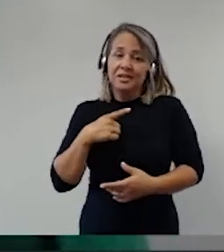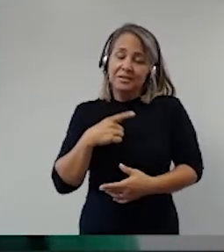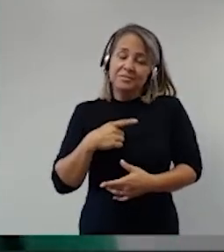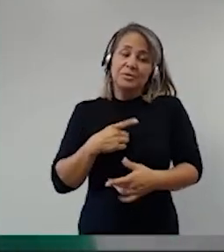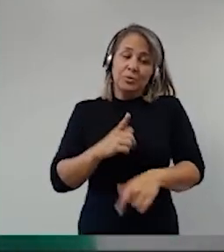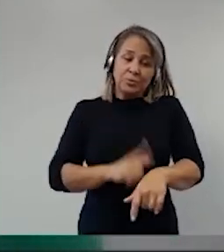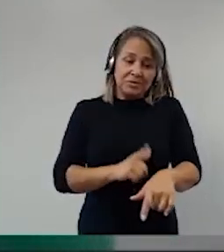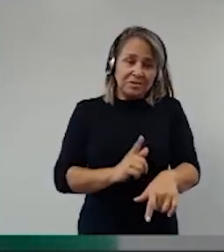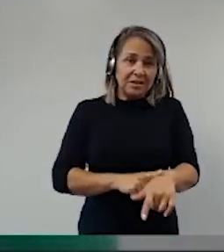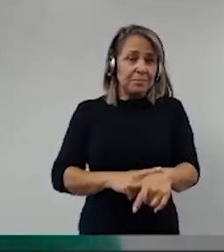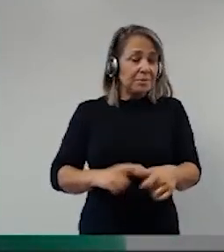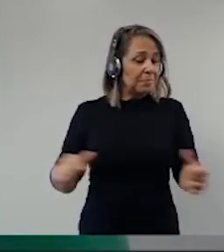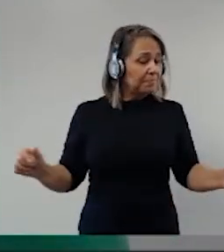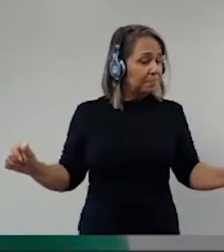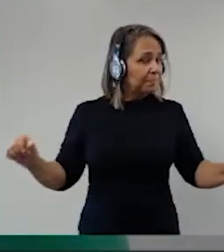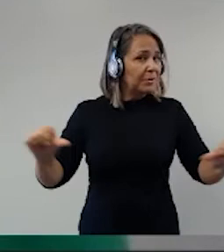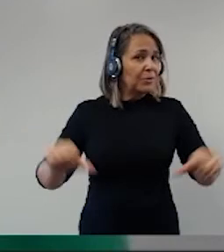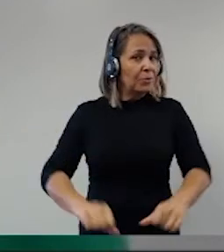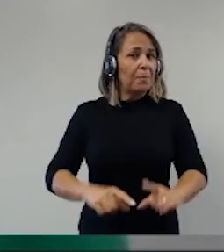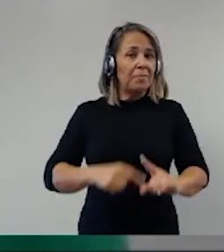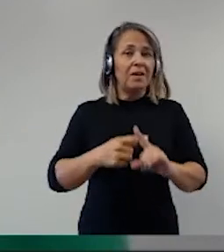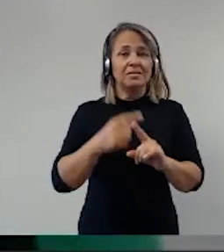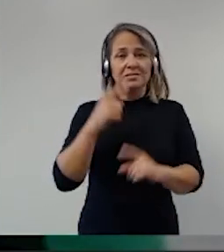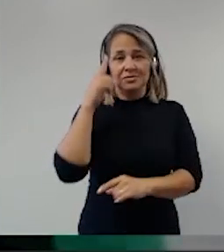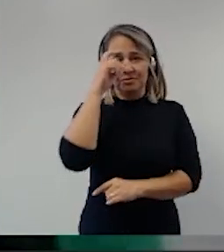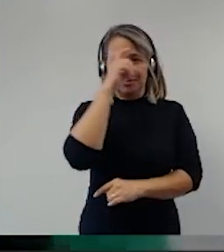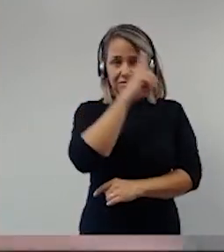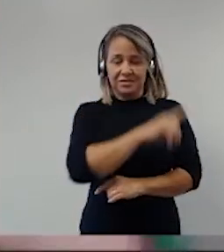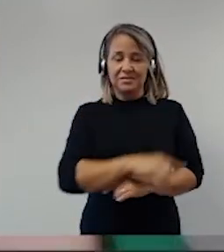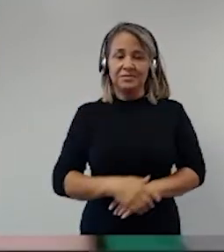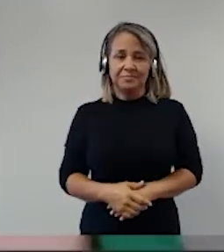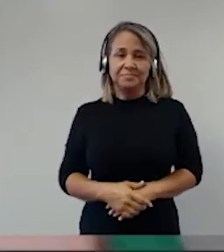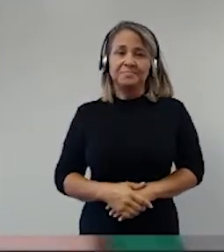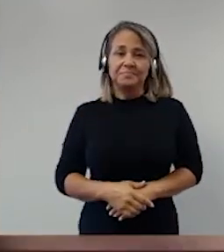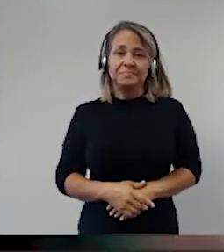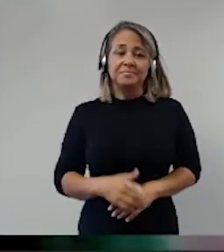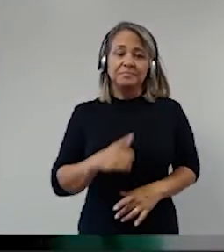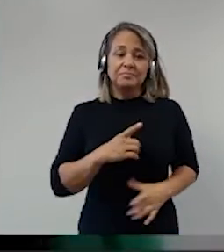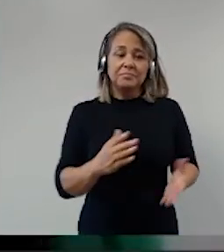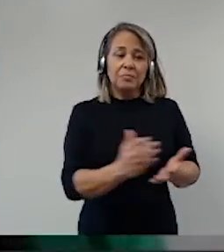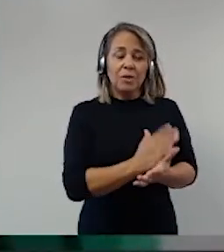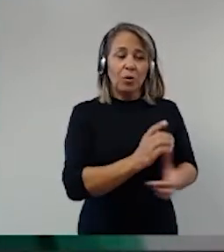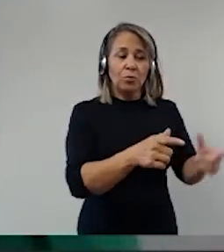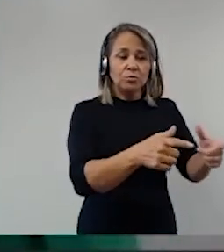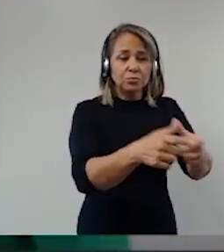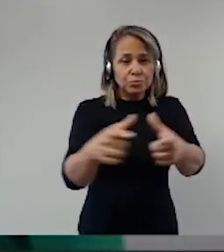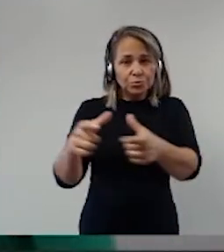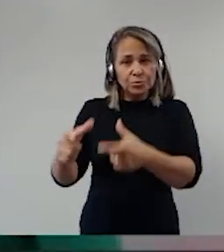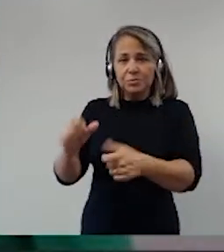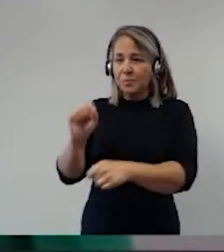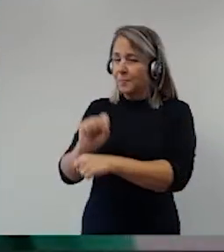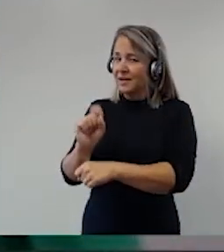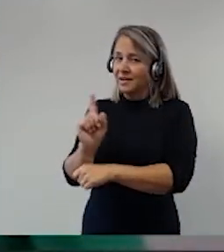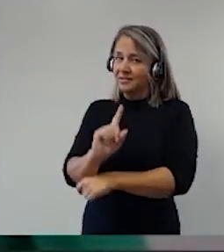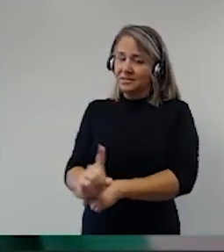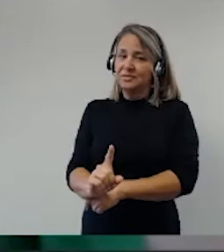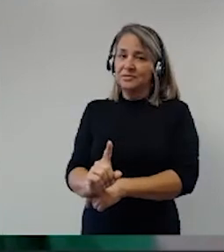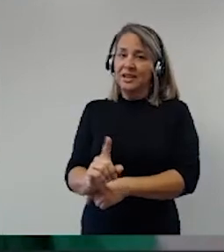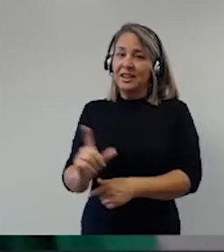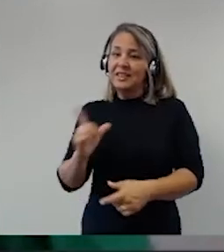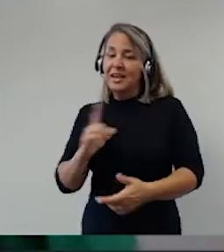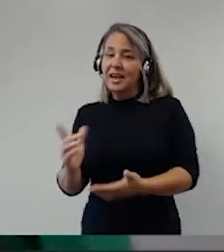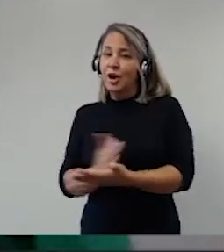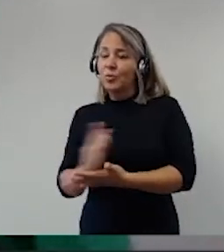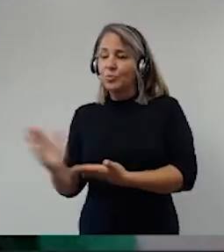situação que agravou mais ainda essa dificuldade. As seccionais, elas não pararam, e a gente tem os colegas que a gente chama até de super